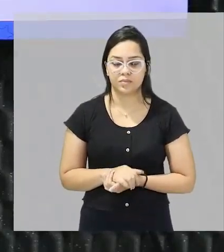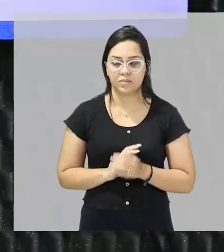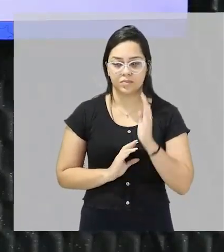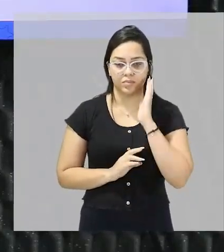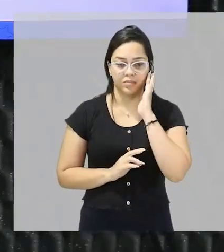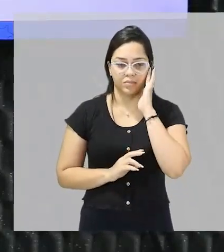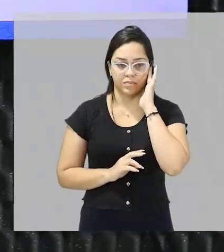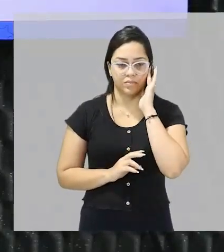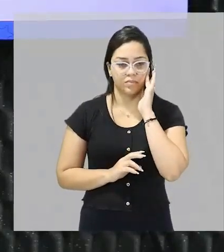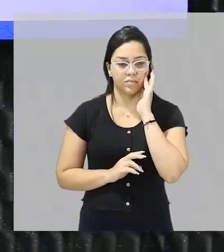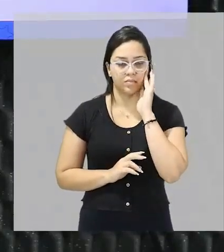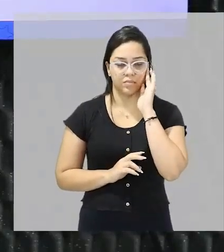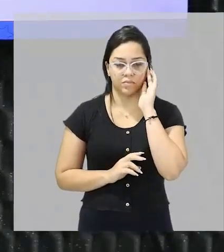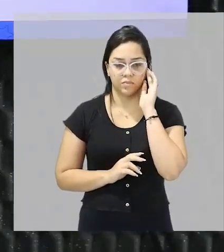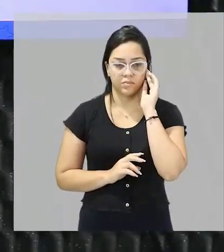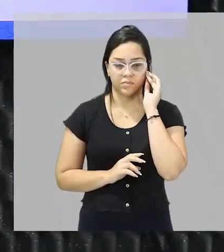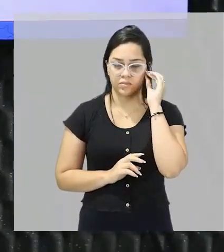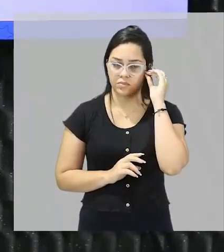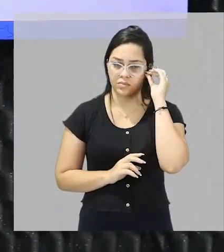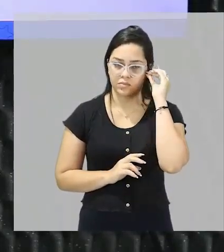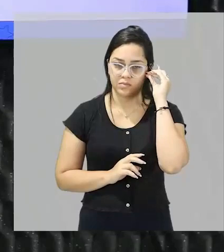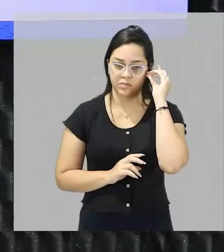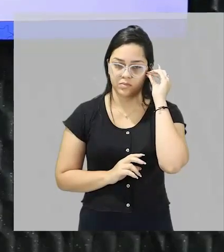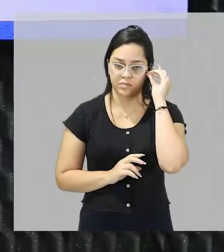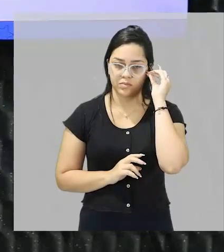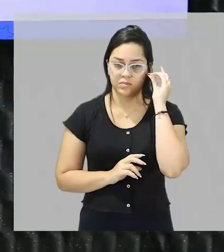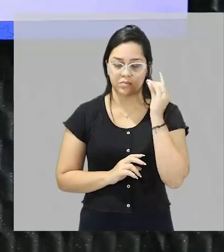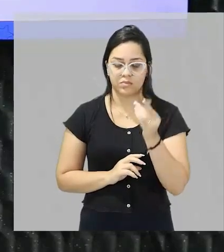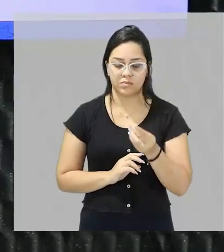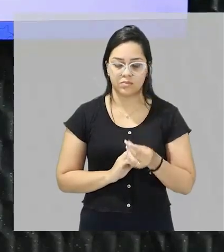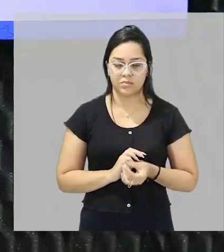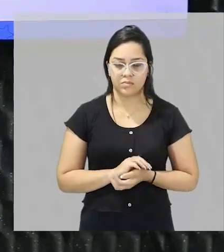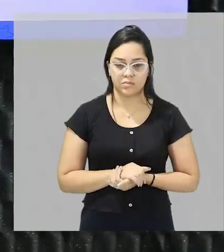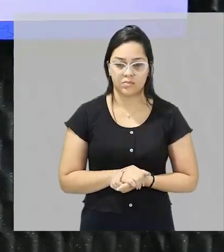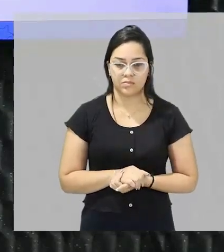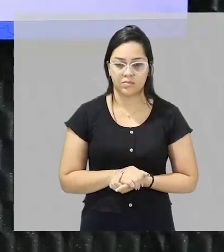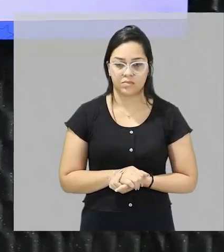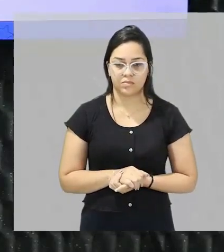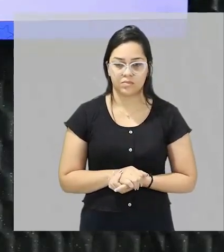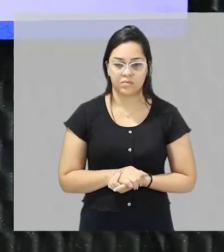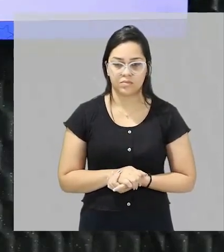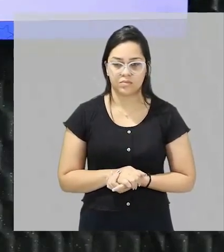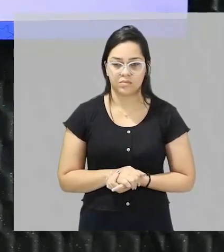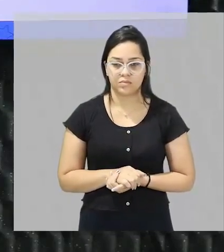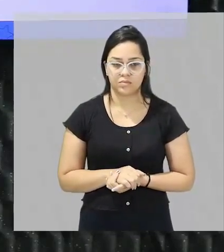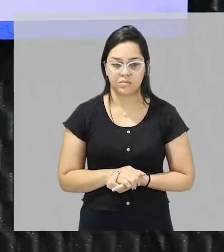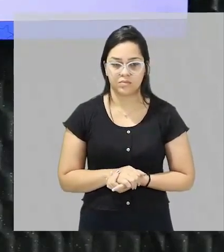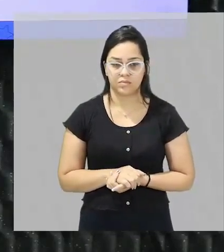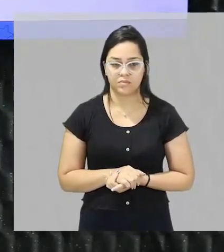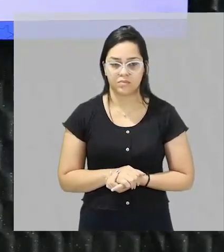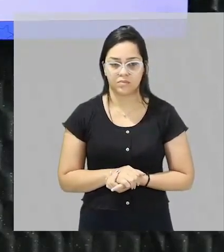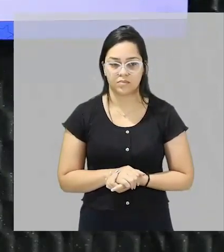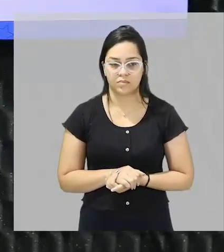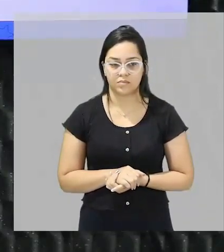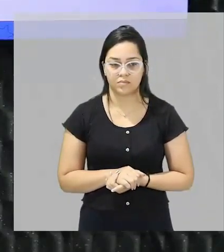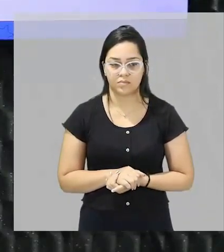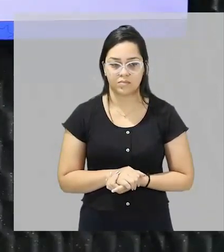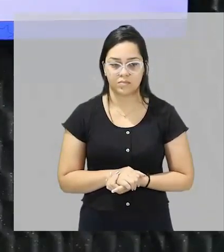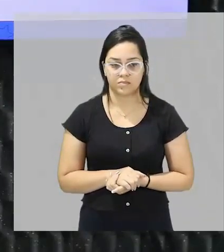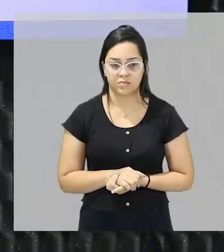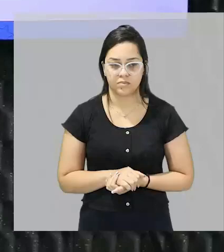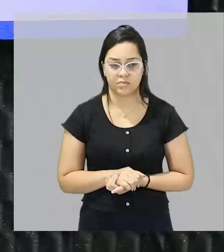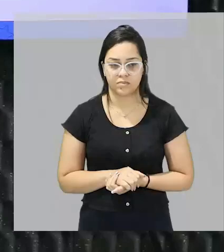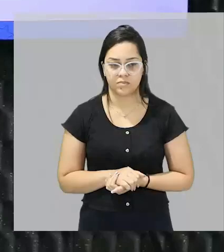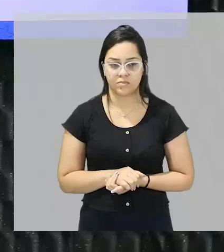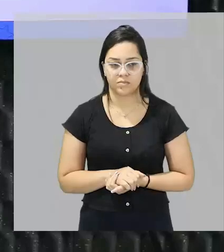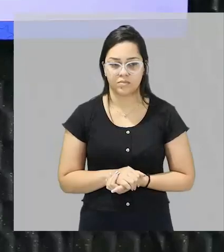nascimento para a garantia da cidadania se relaciona à sua capacidade de proporcionar um sentimento de